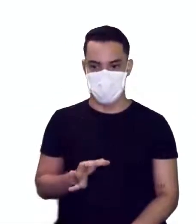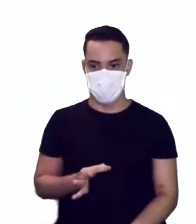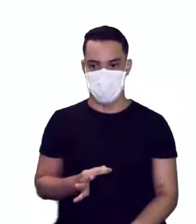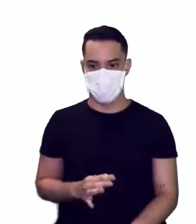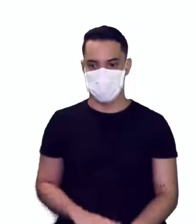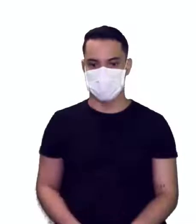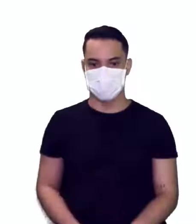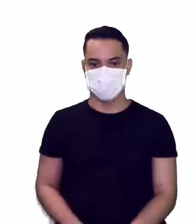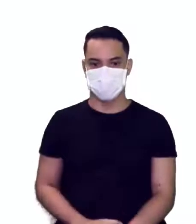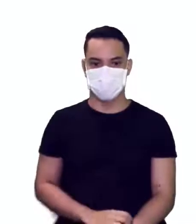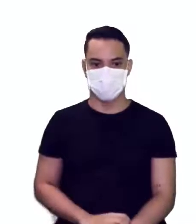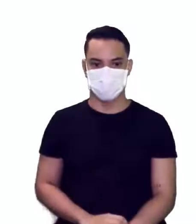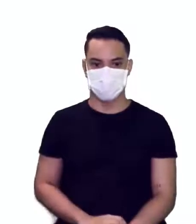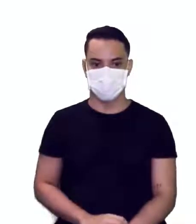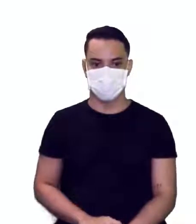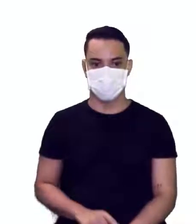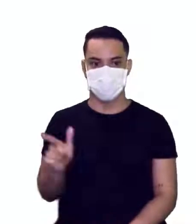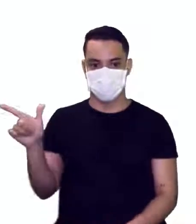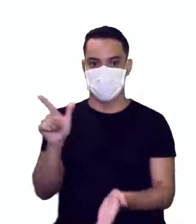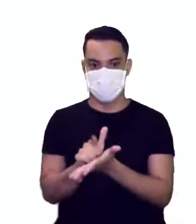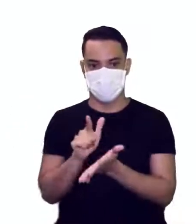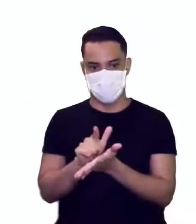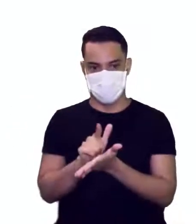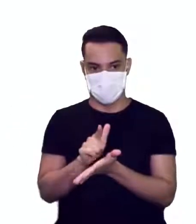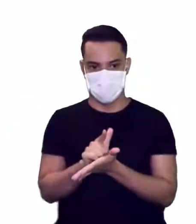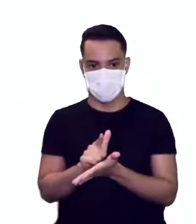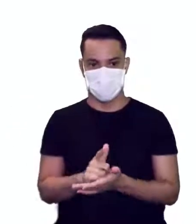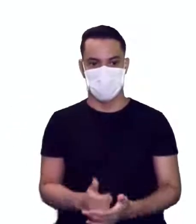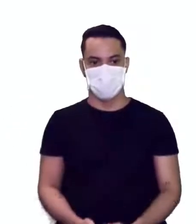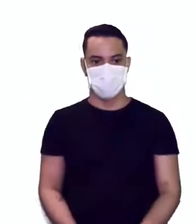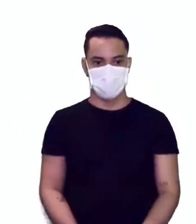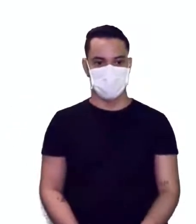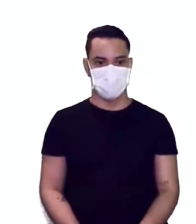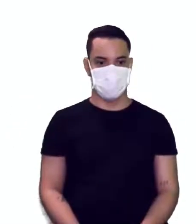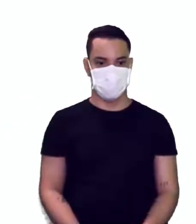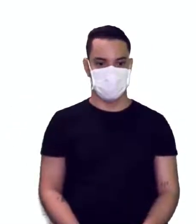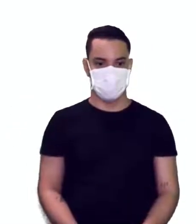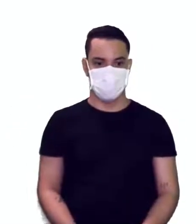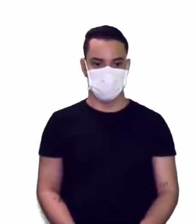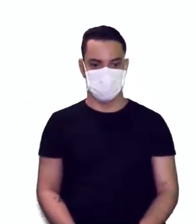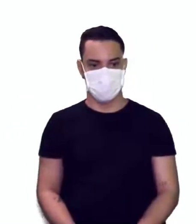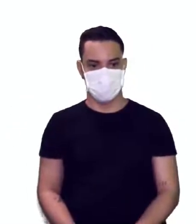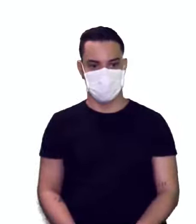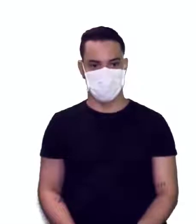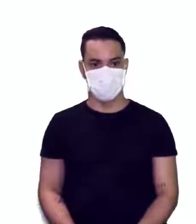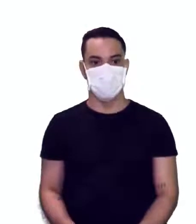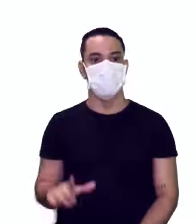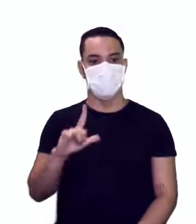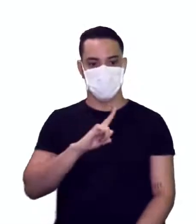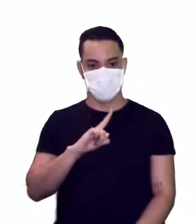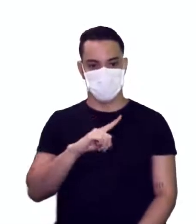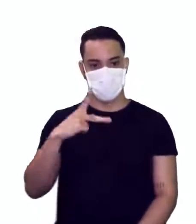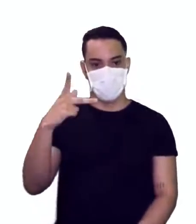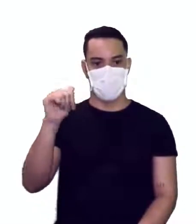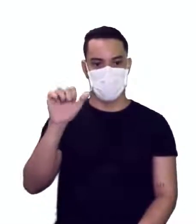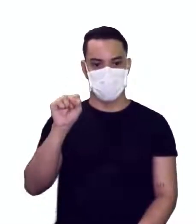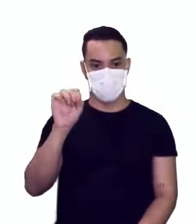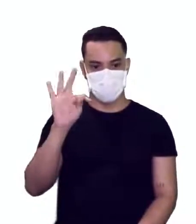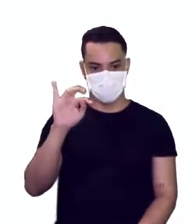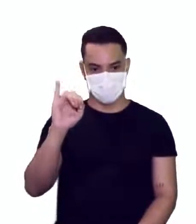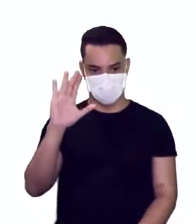ó. Tá aqui o papel. E nós temos o plástico que está logo abaixo